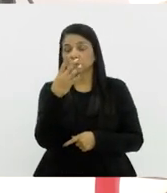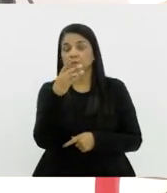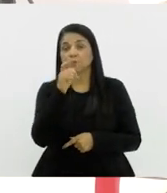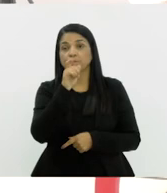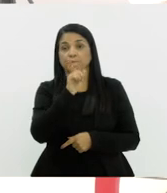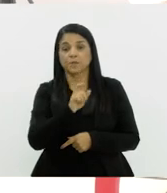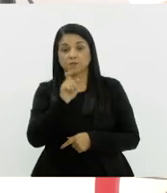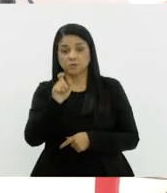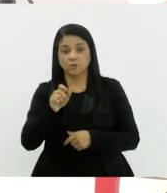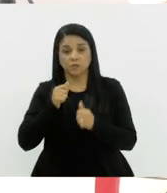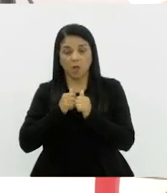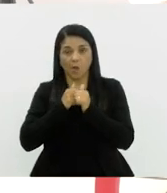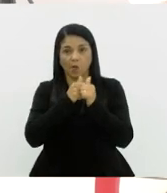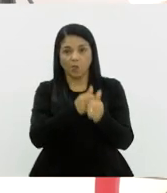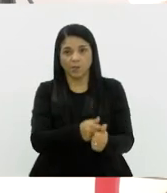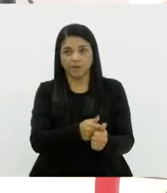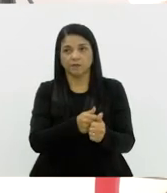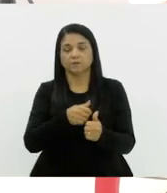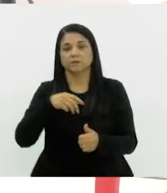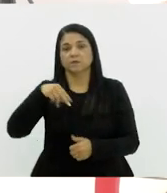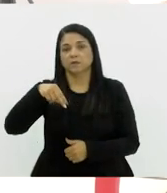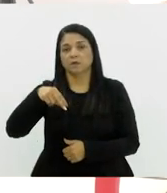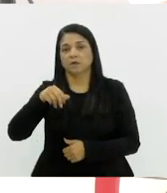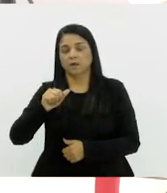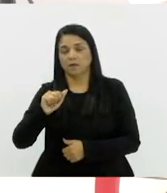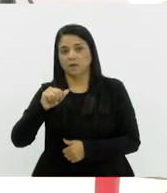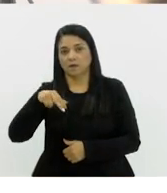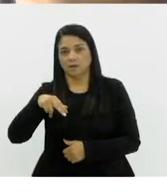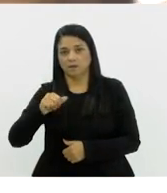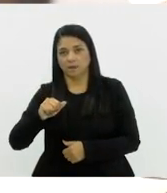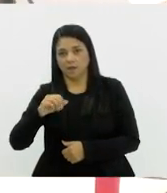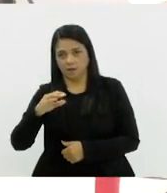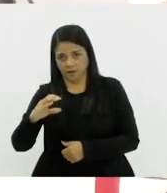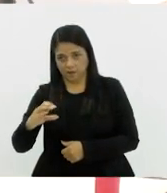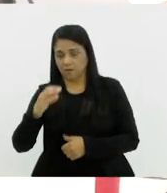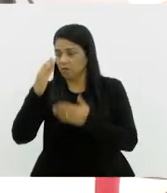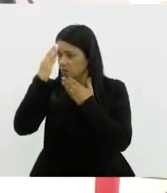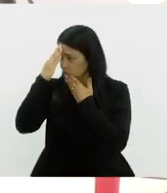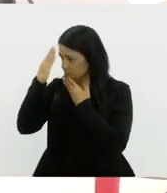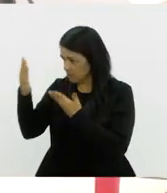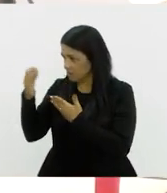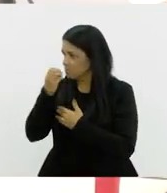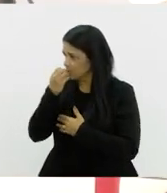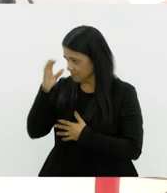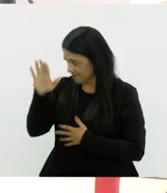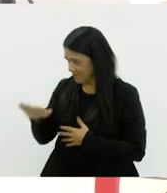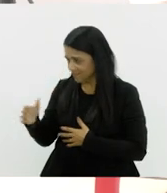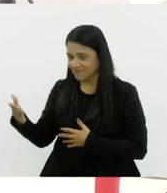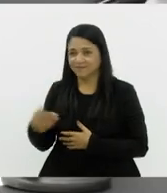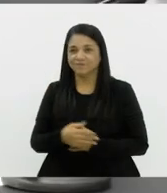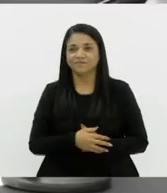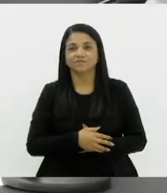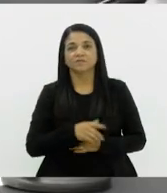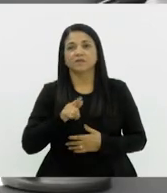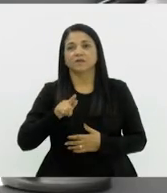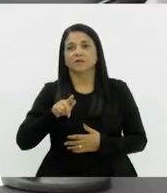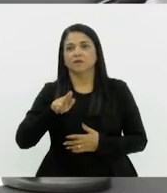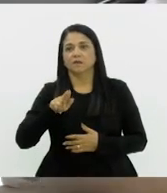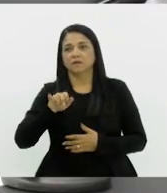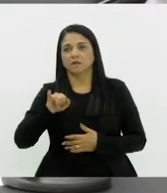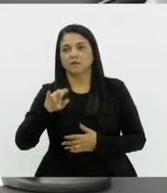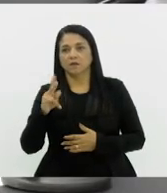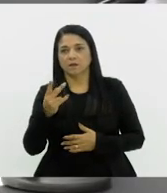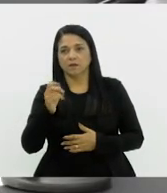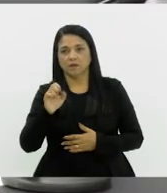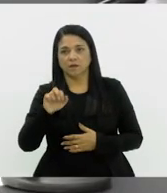ANAC acompanhando aqui, que são as seguintes. Boa tarde, colegas da ANAC. Boa tarde, ANAC. Obrigado aqui. Guilherme Franco,